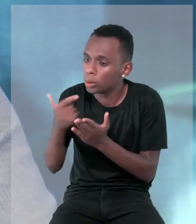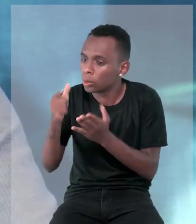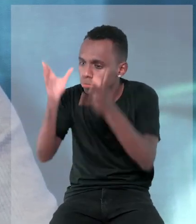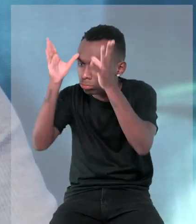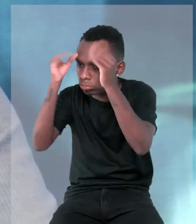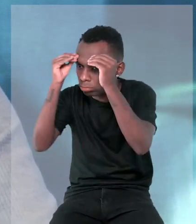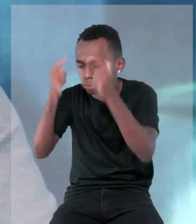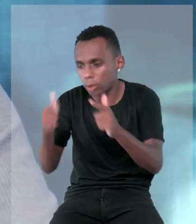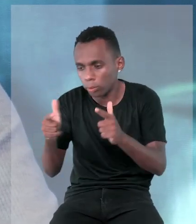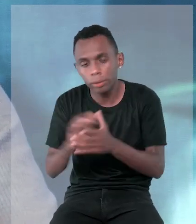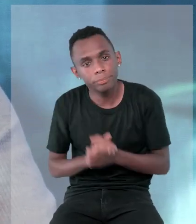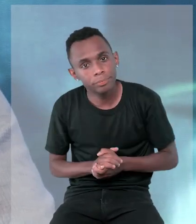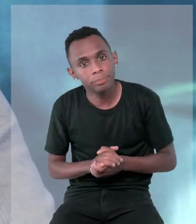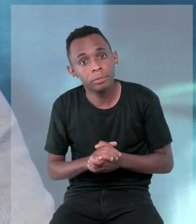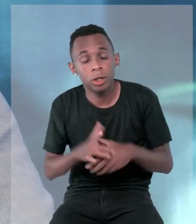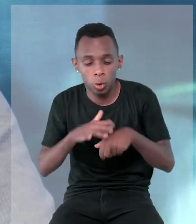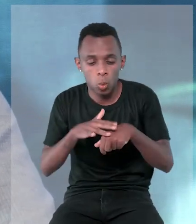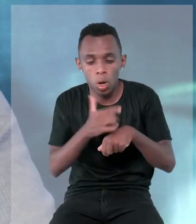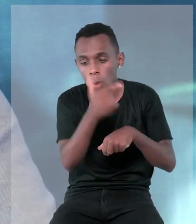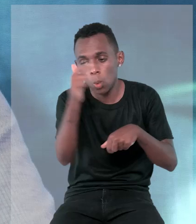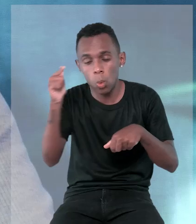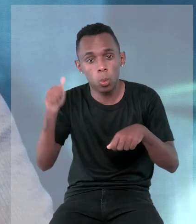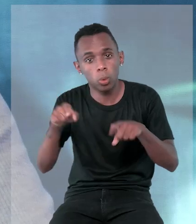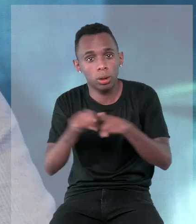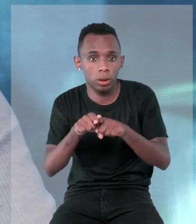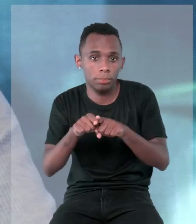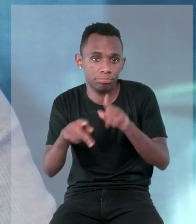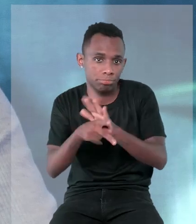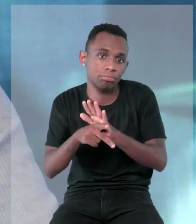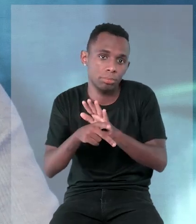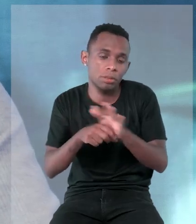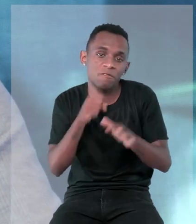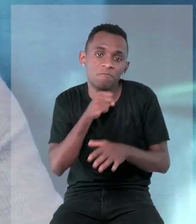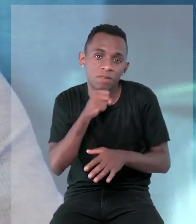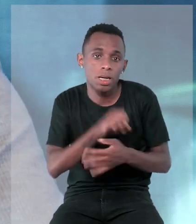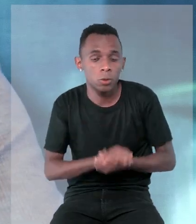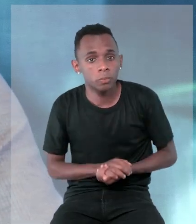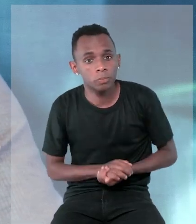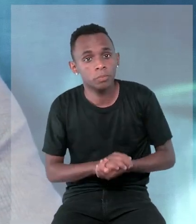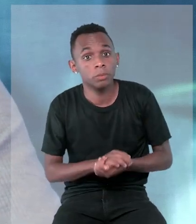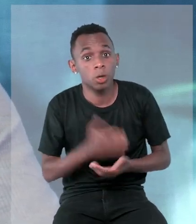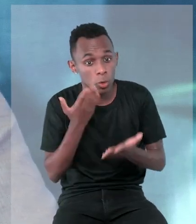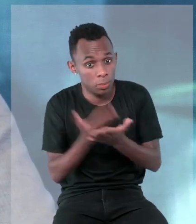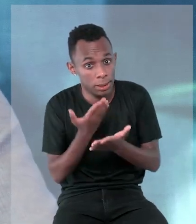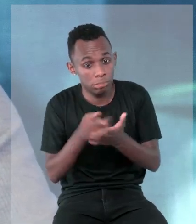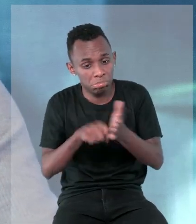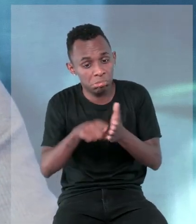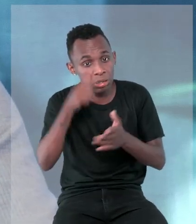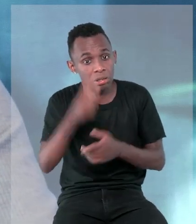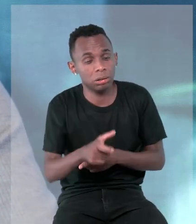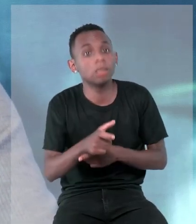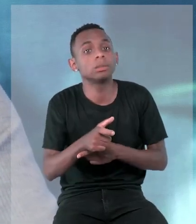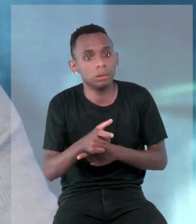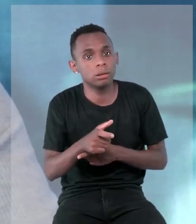Alzheimer e as doenças outras de cabeça na velhice. Isso foi um estudo muito interessante que